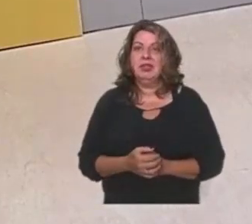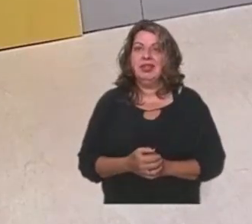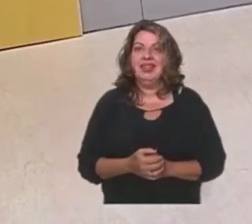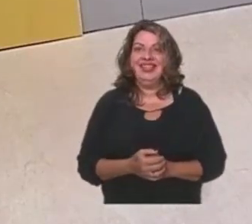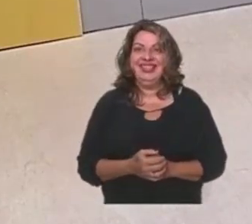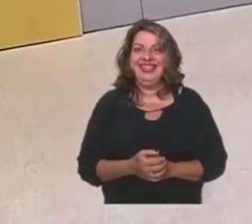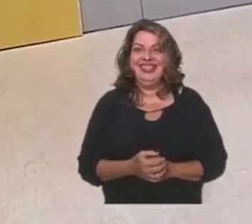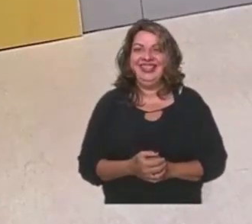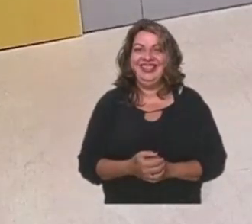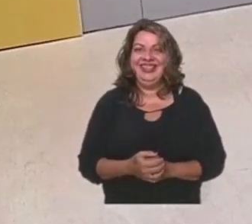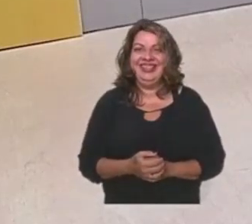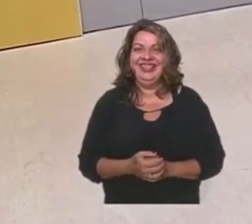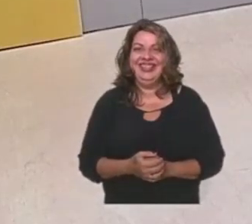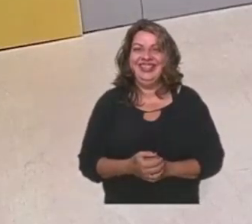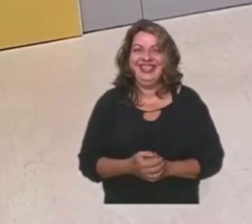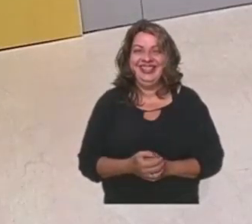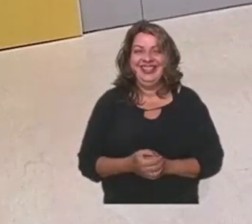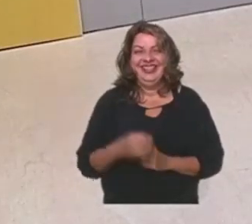Número 8,